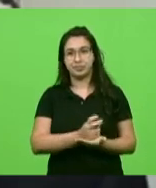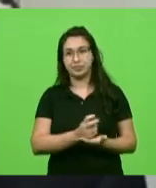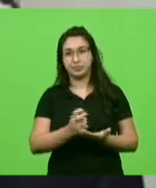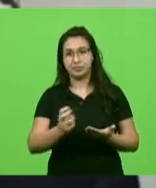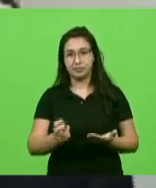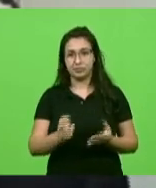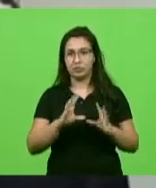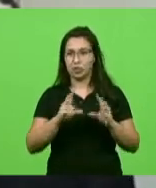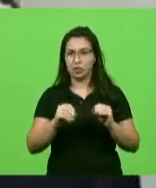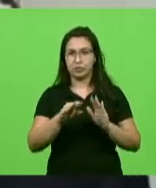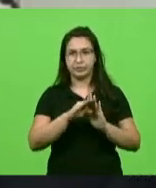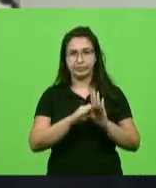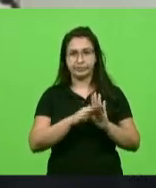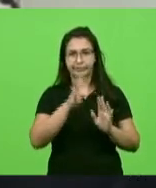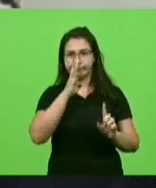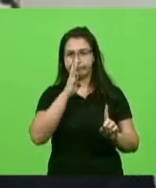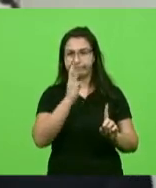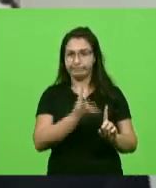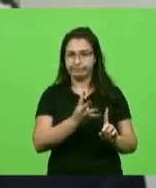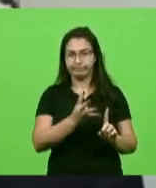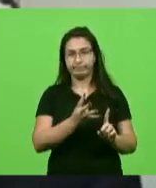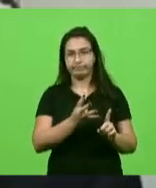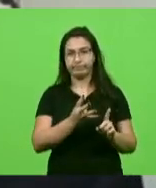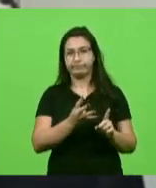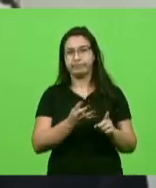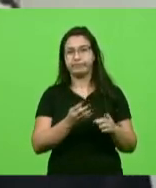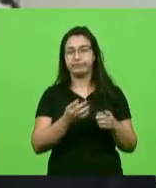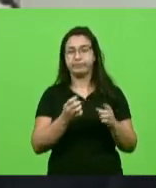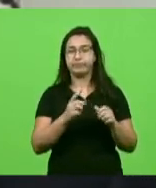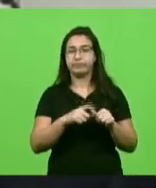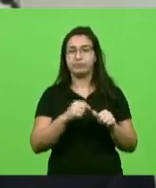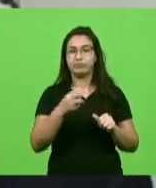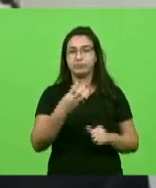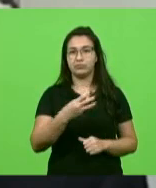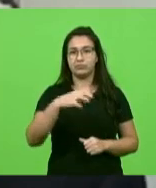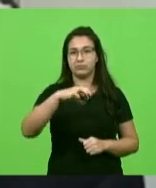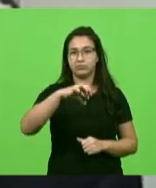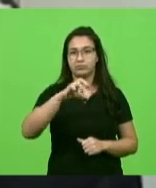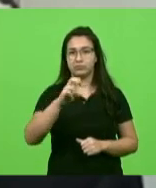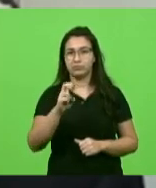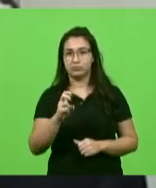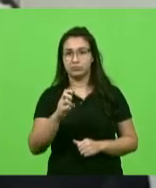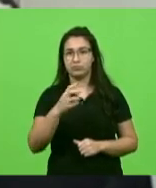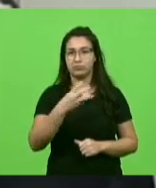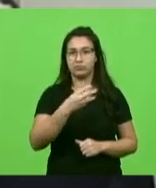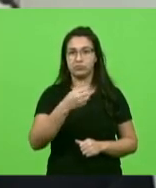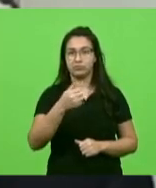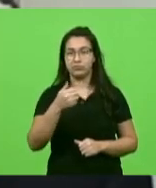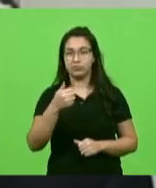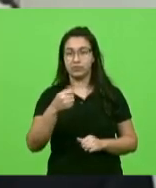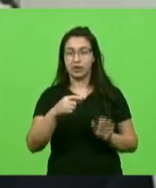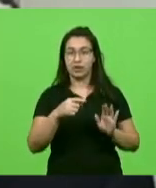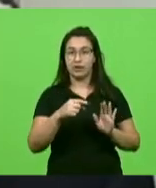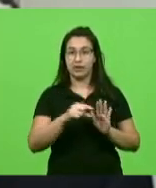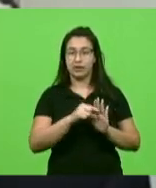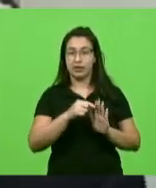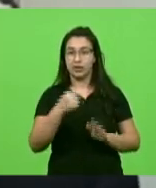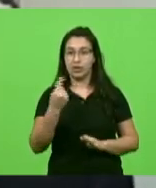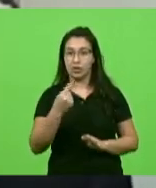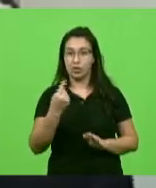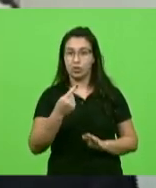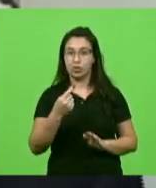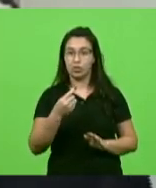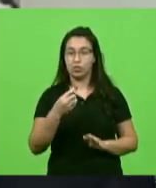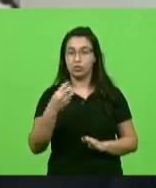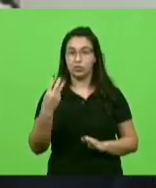suas acusações com fruco fulcro nos artigos 395 e tem um item 3 e